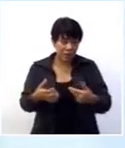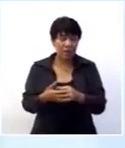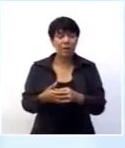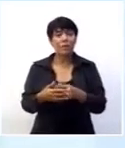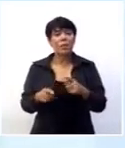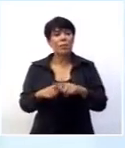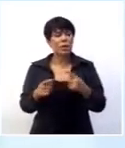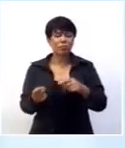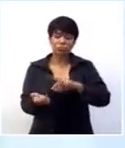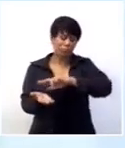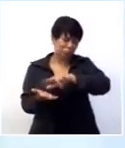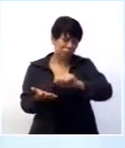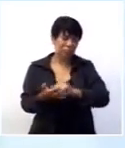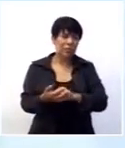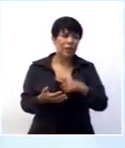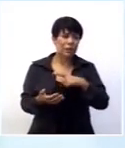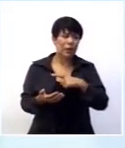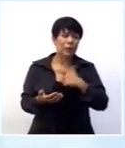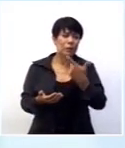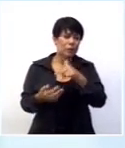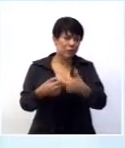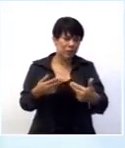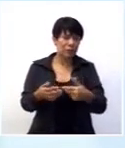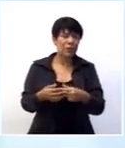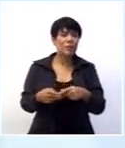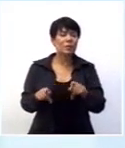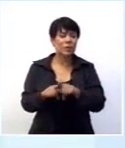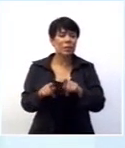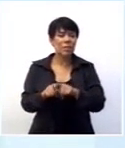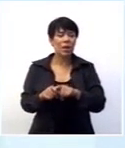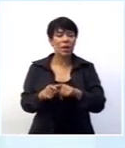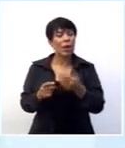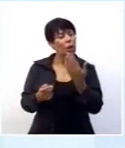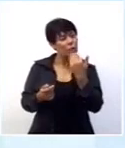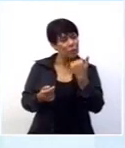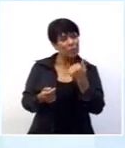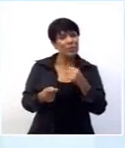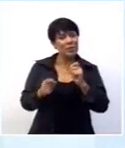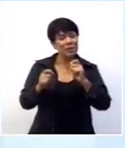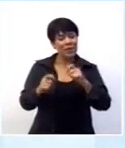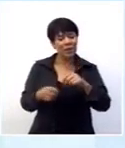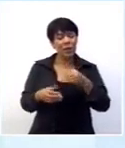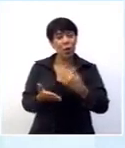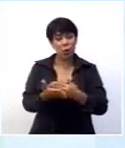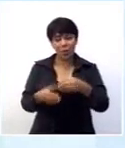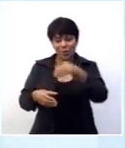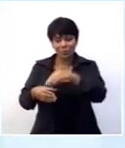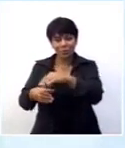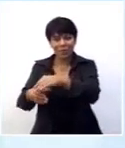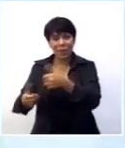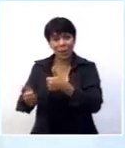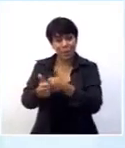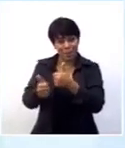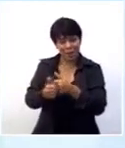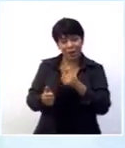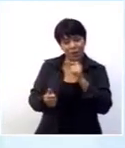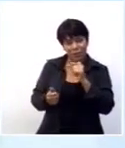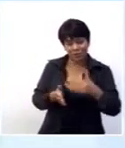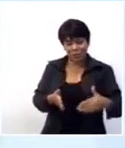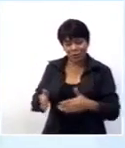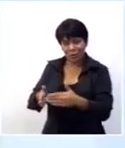pus algumas opções aqui, mas deve ter mais uma boa variedade de opções que vão ser plantadas ali pela agricultura